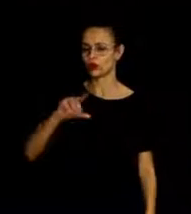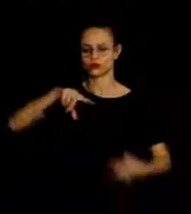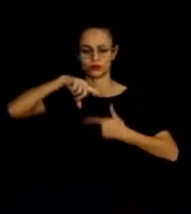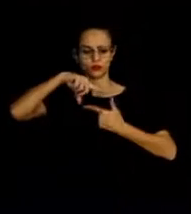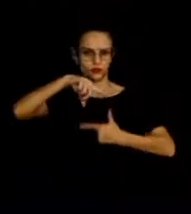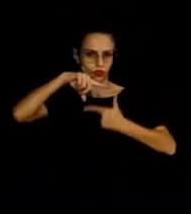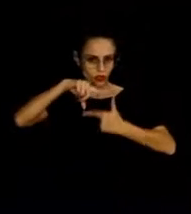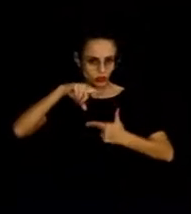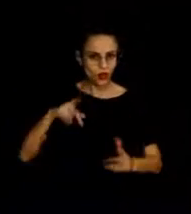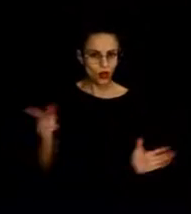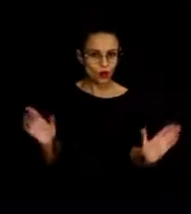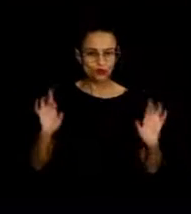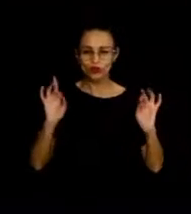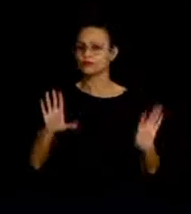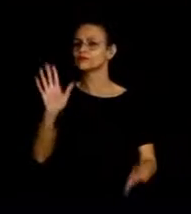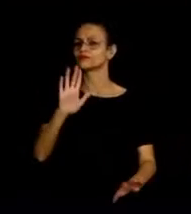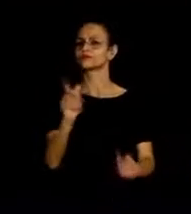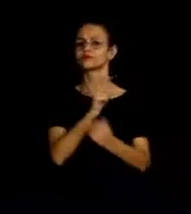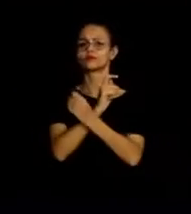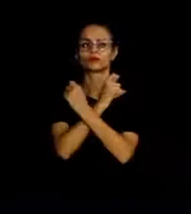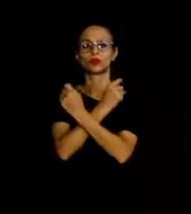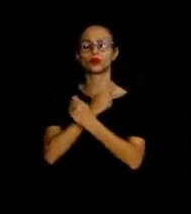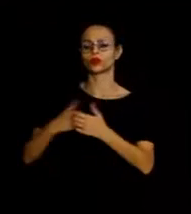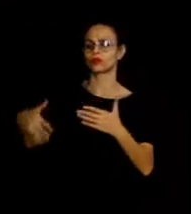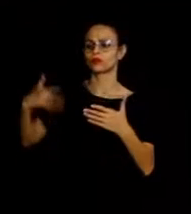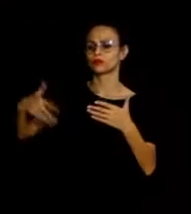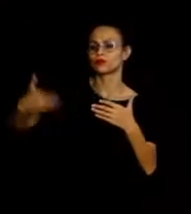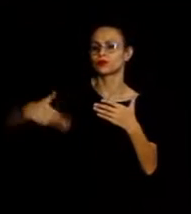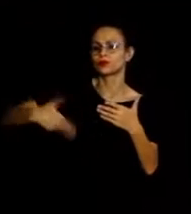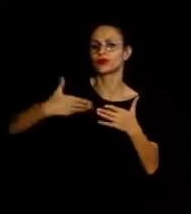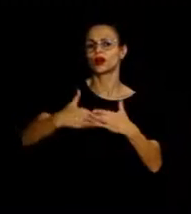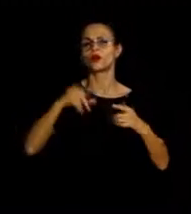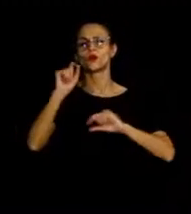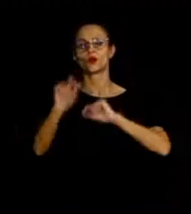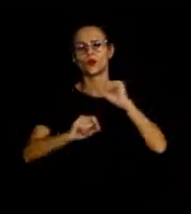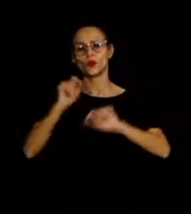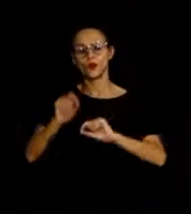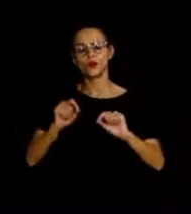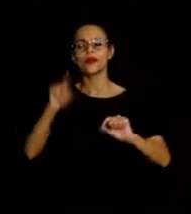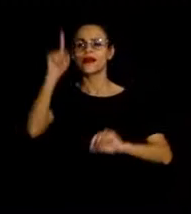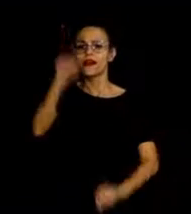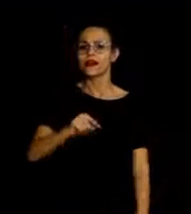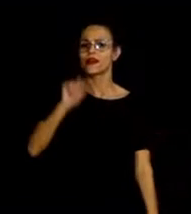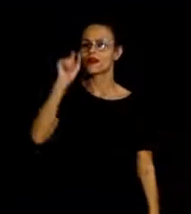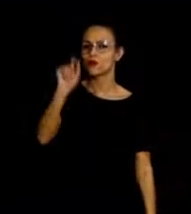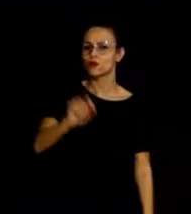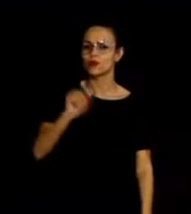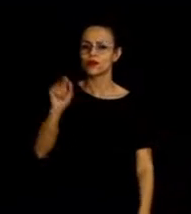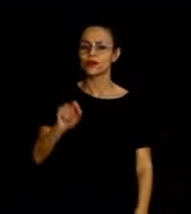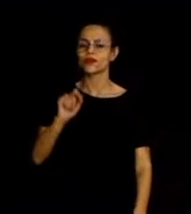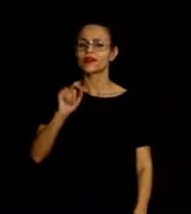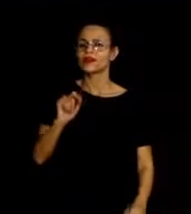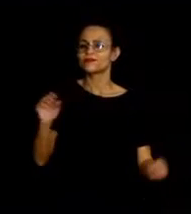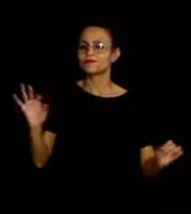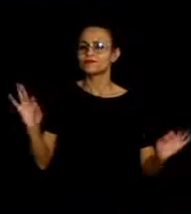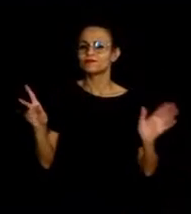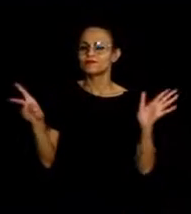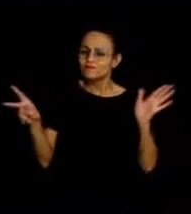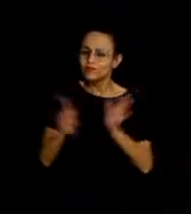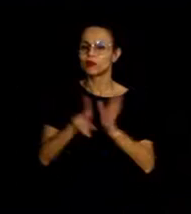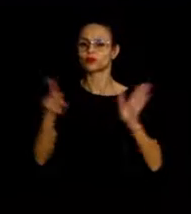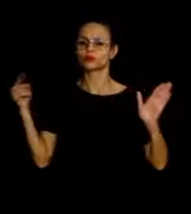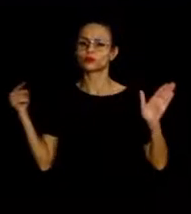de tradição podemos viver a PUC ao longo dos últimos anos entrou numa espiral de